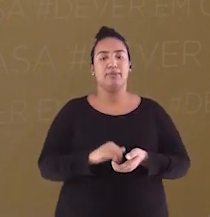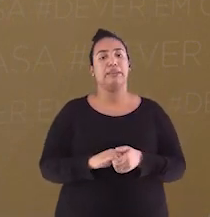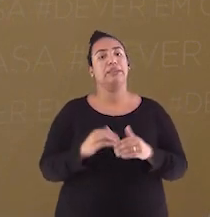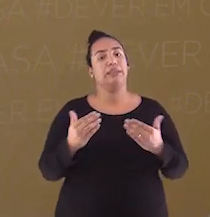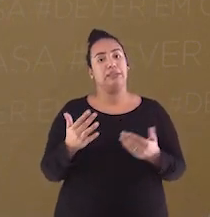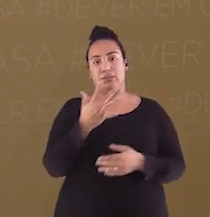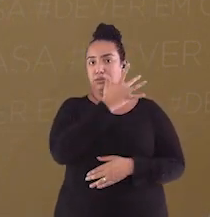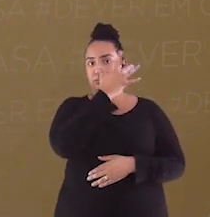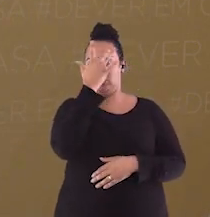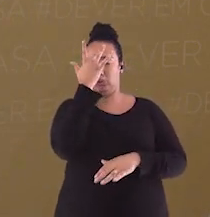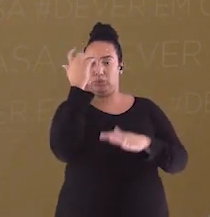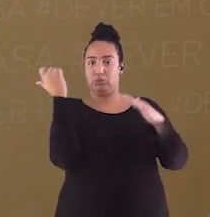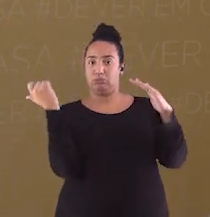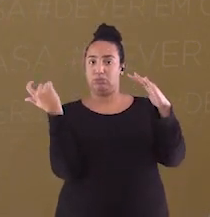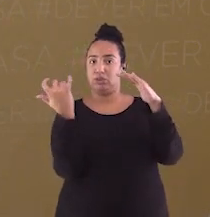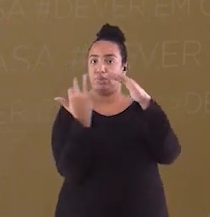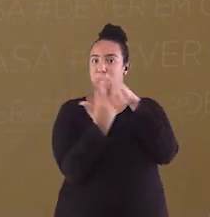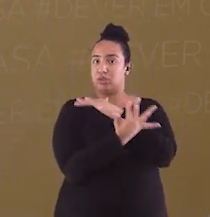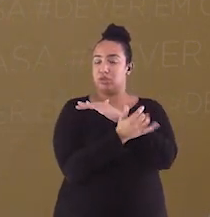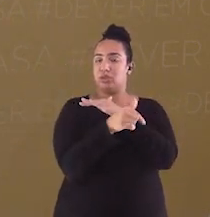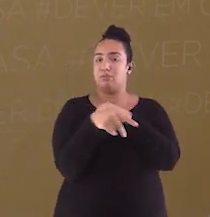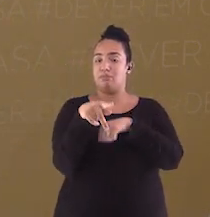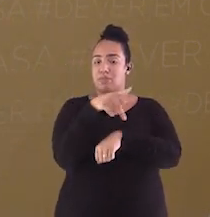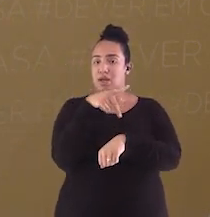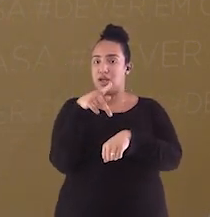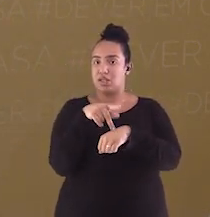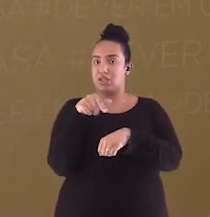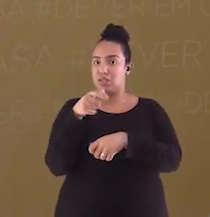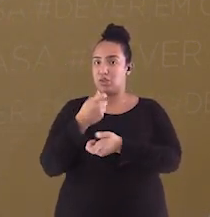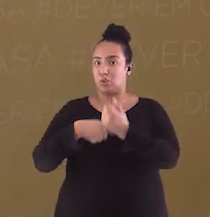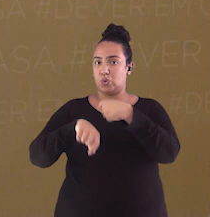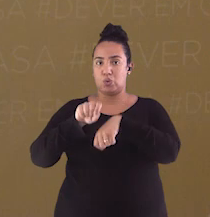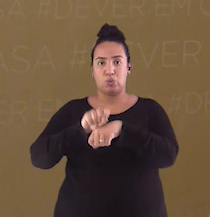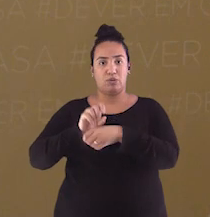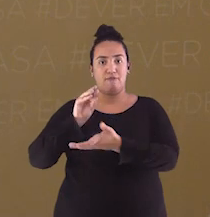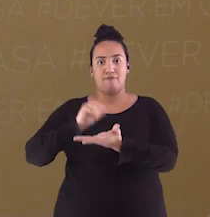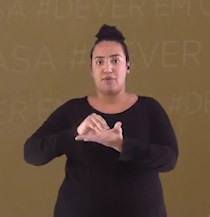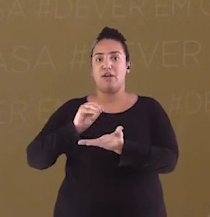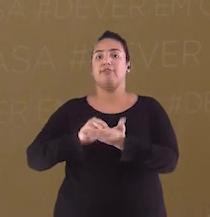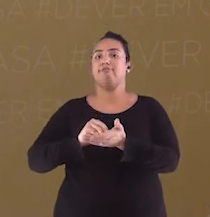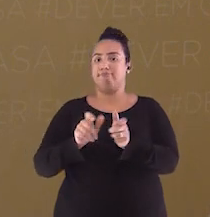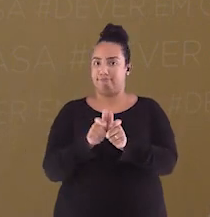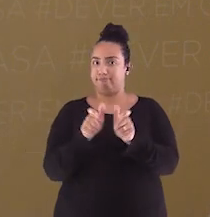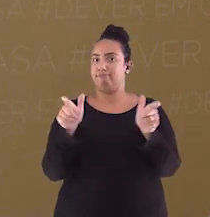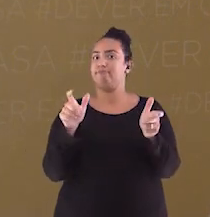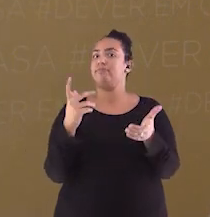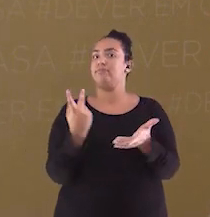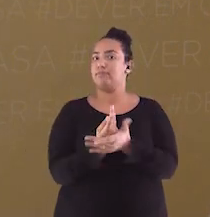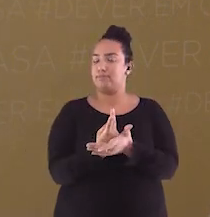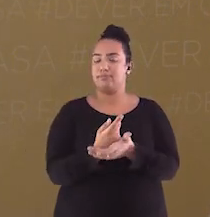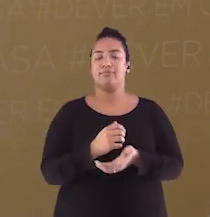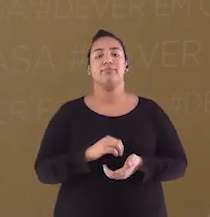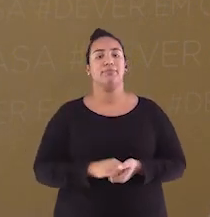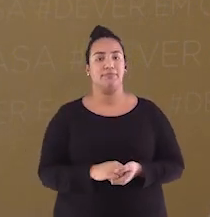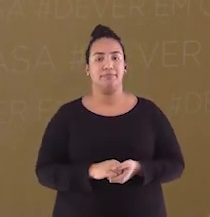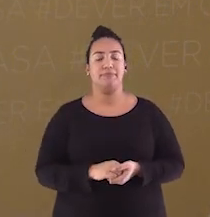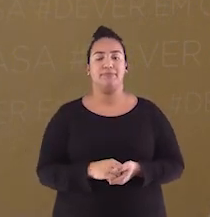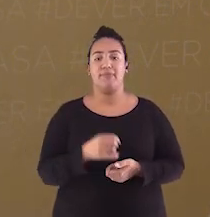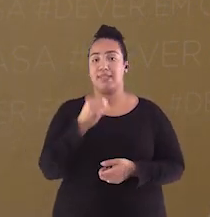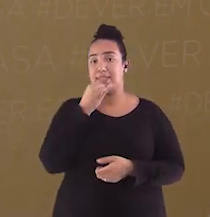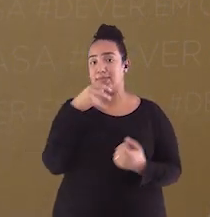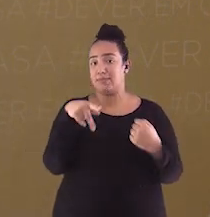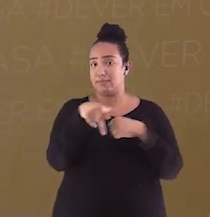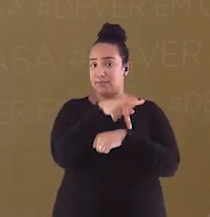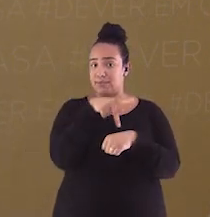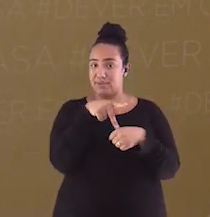muito comum em países menos desenvolvidos economicamente. Países da África subsaariana, por exemplo, onde